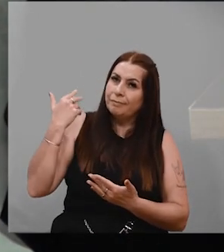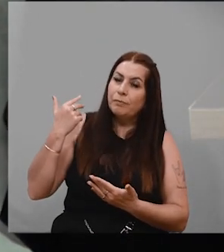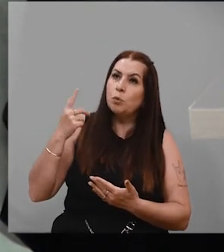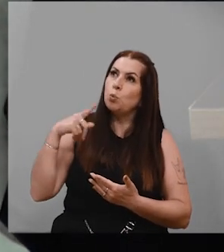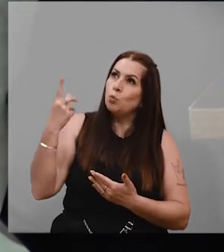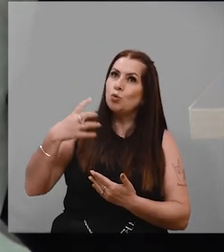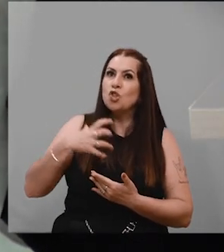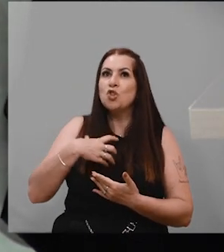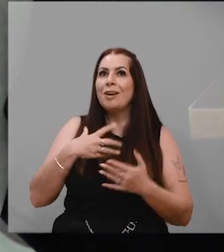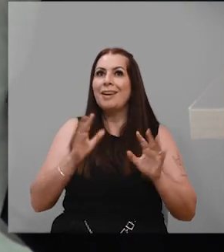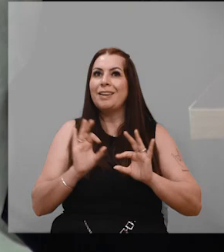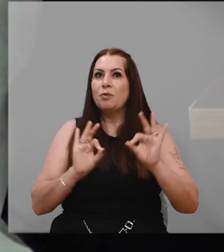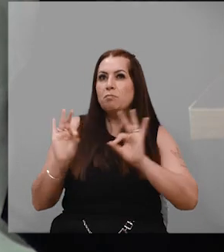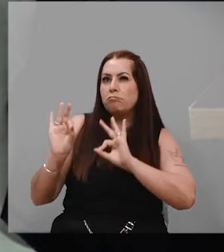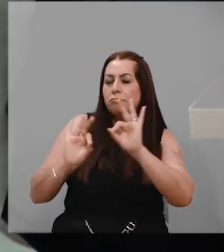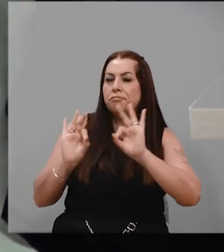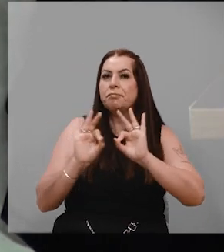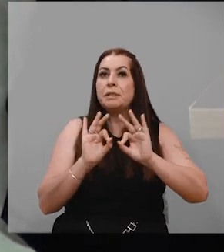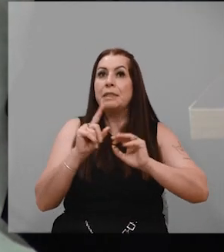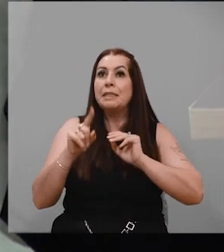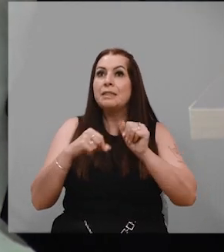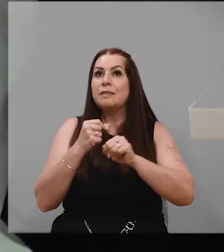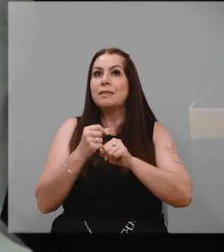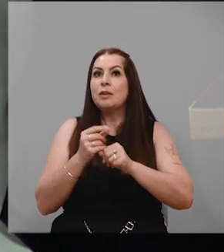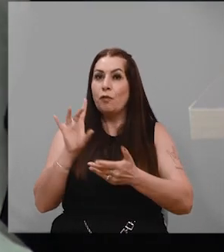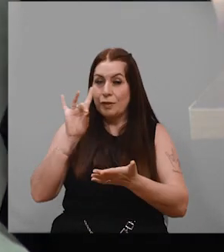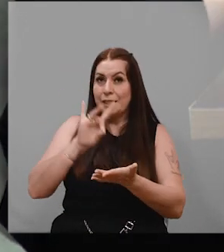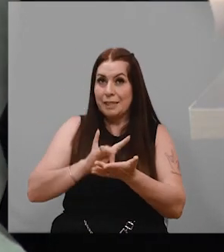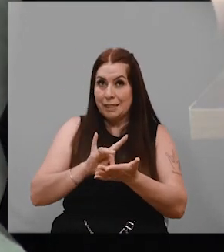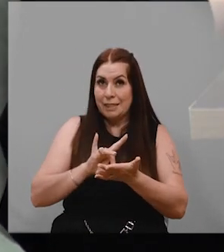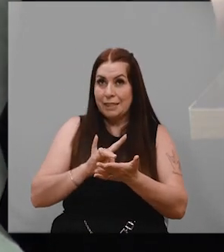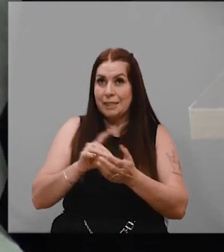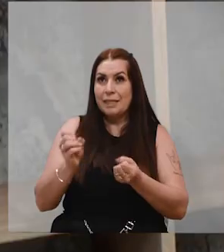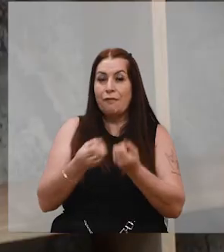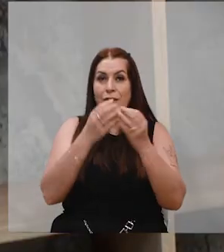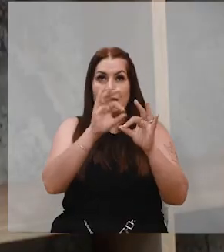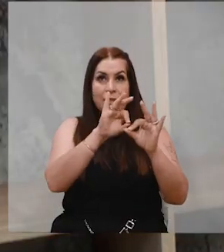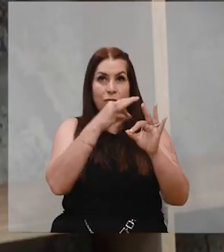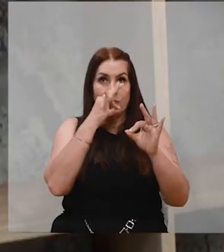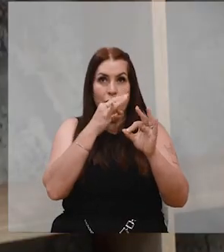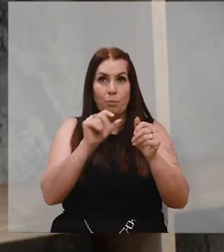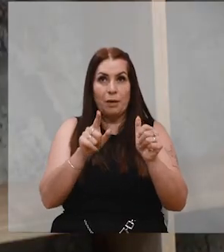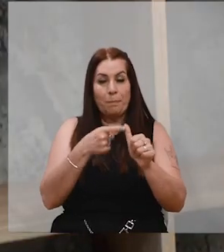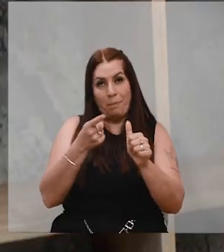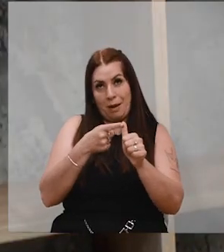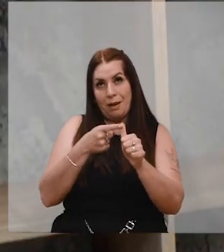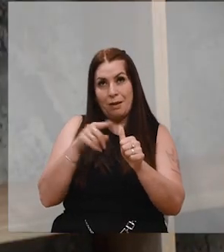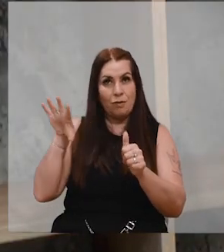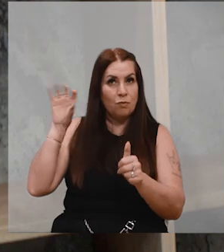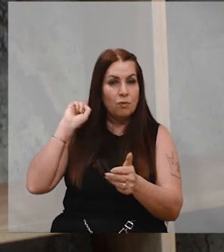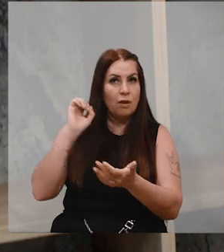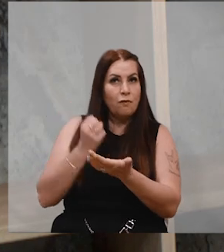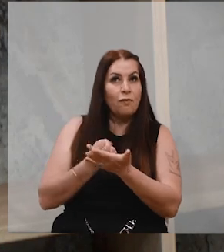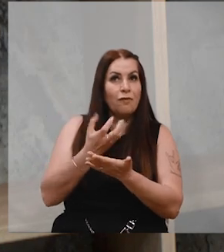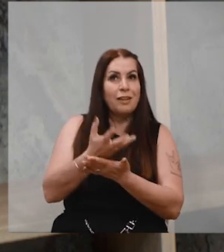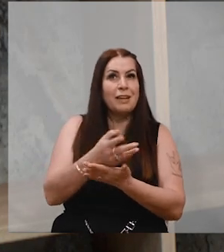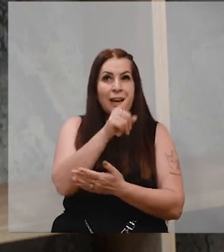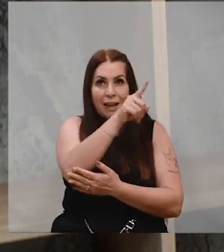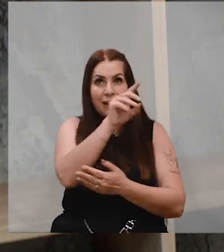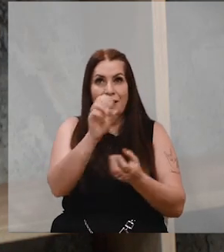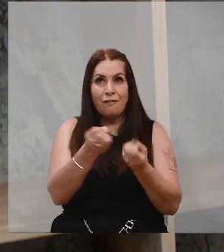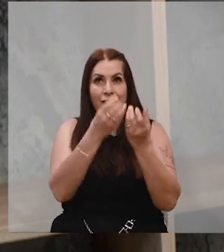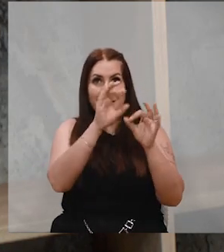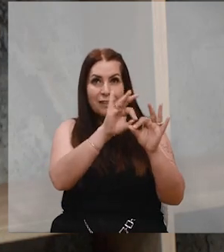outro formato. Ele foi lançado nesse formato oficialmente na Festa da Uva. O primeiro podcast de 2024 foi lá na Festa da